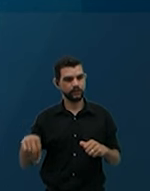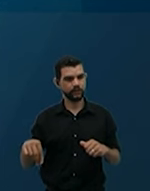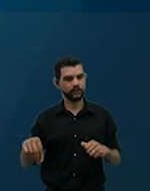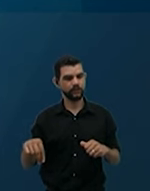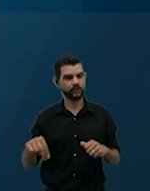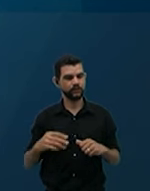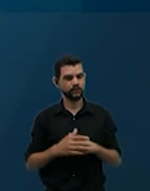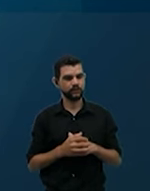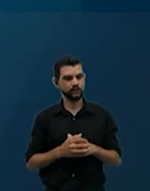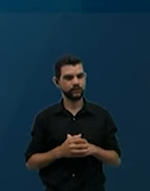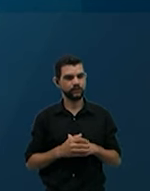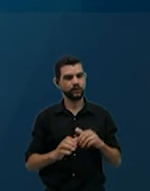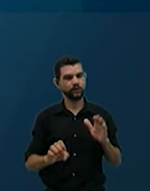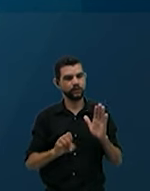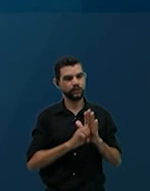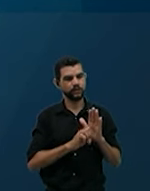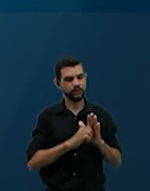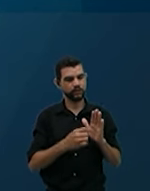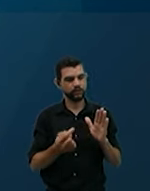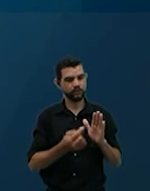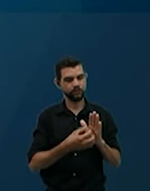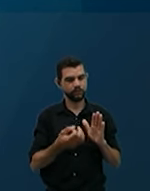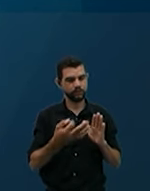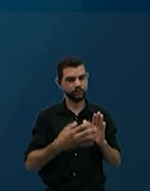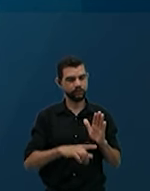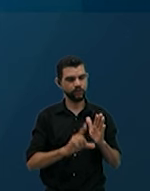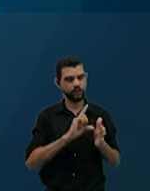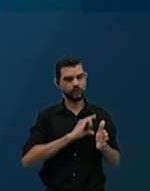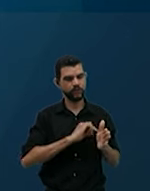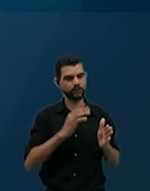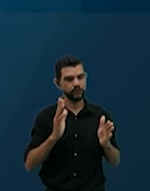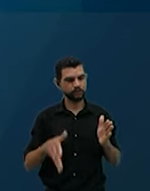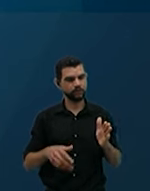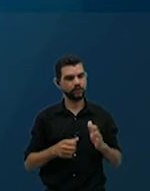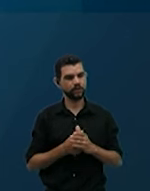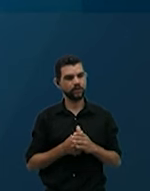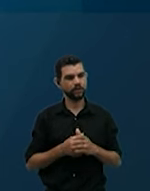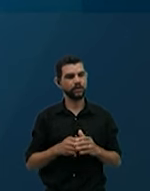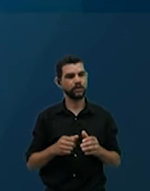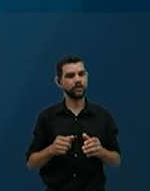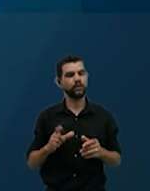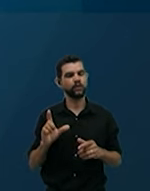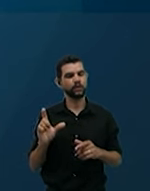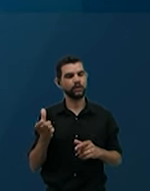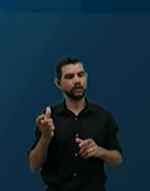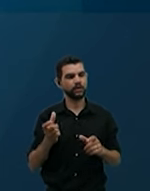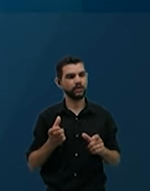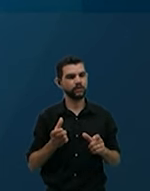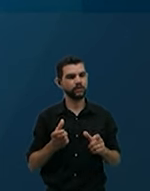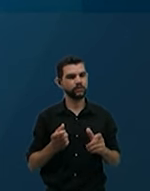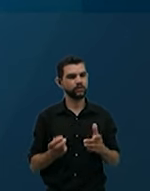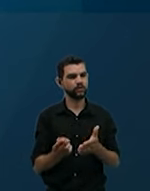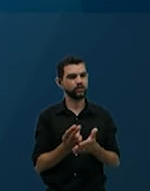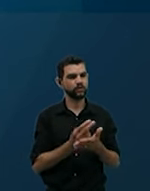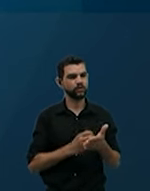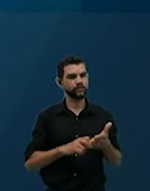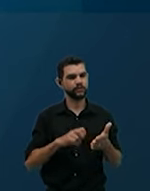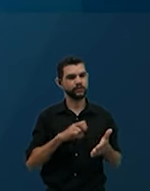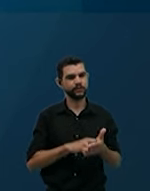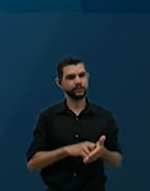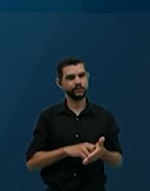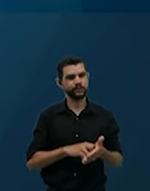previsão editalícia, o recolhimento dos créditos tributários incidentes sobre o bem